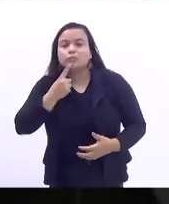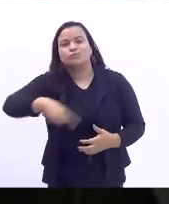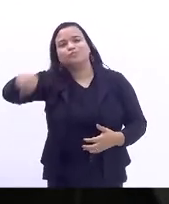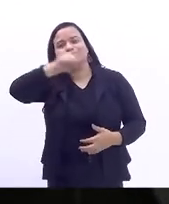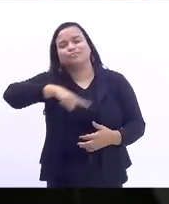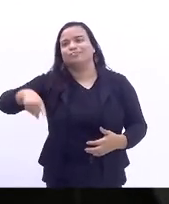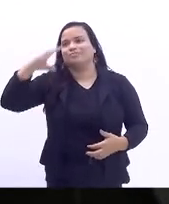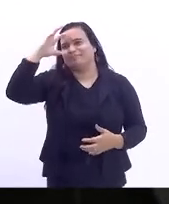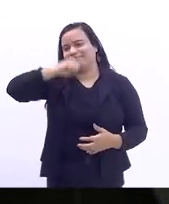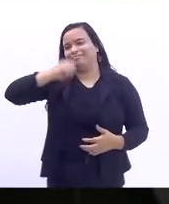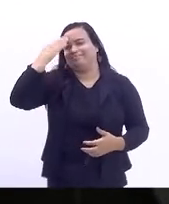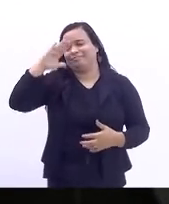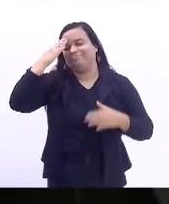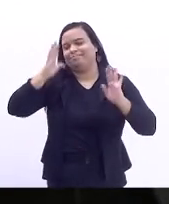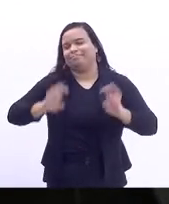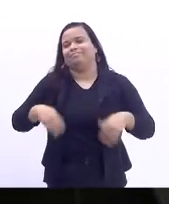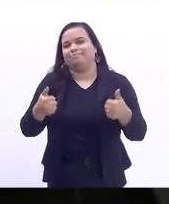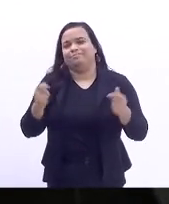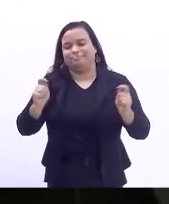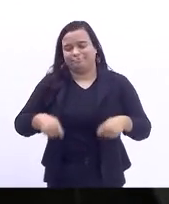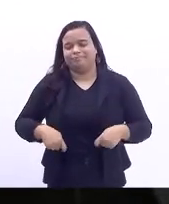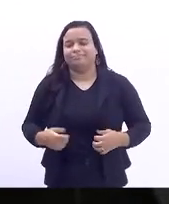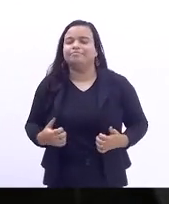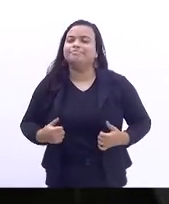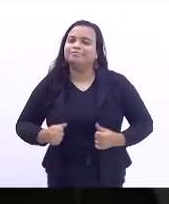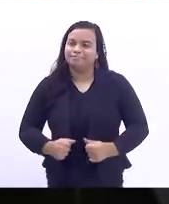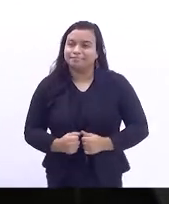deficientes auditivos.